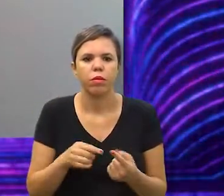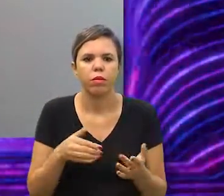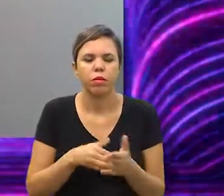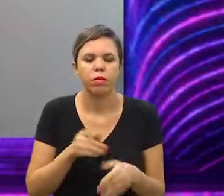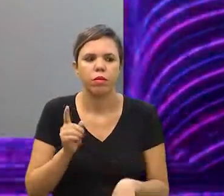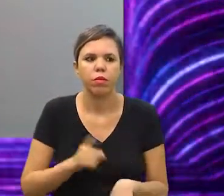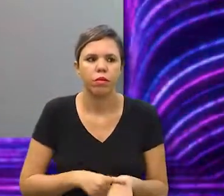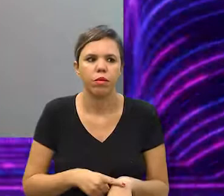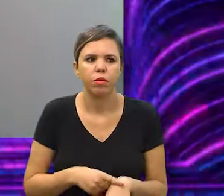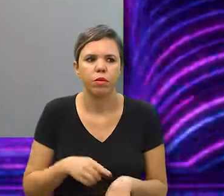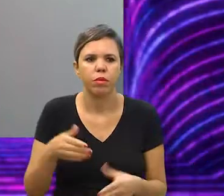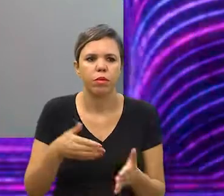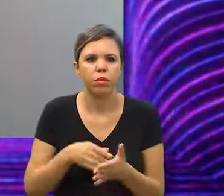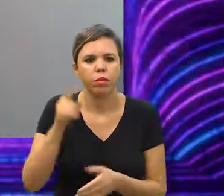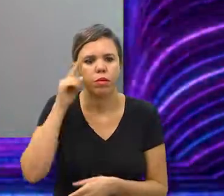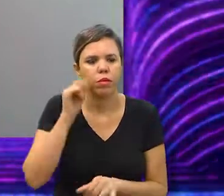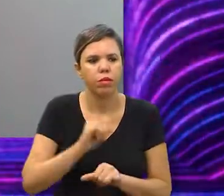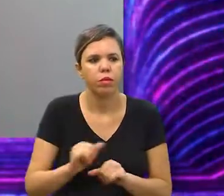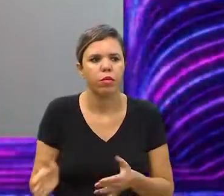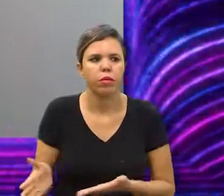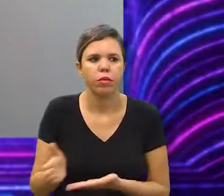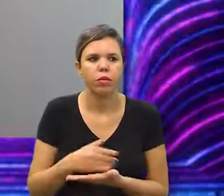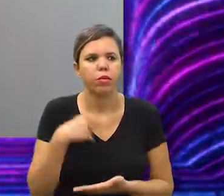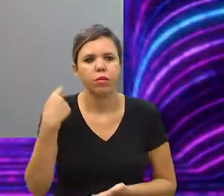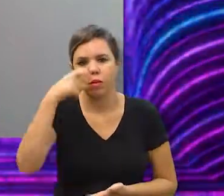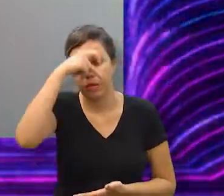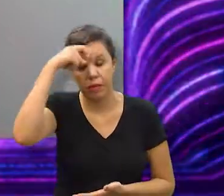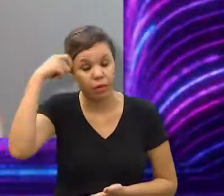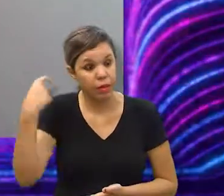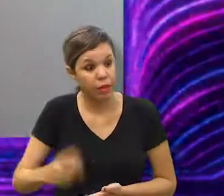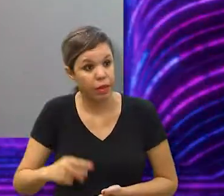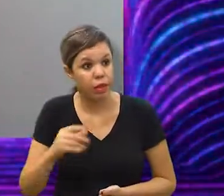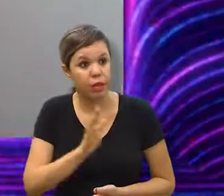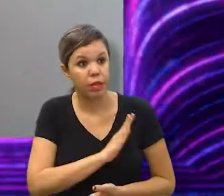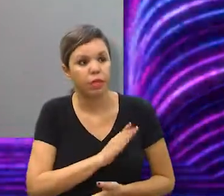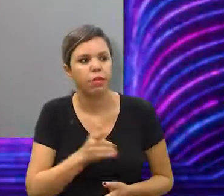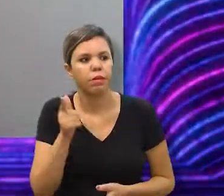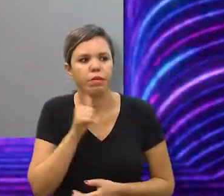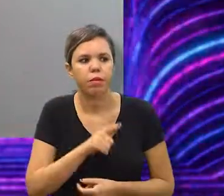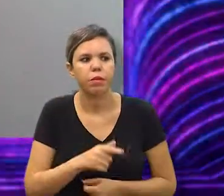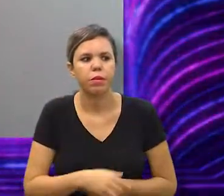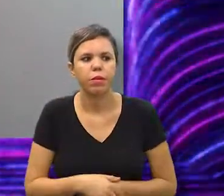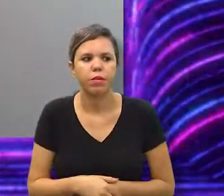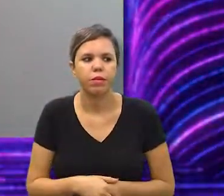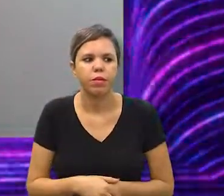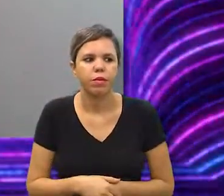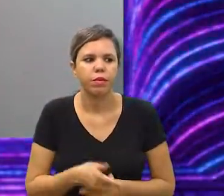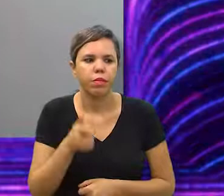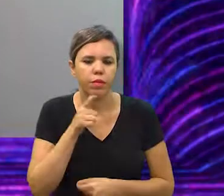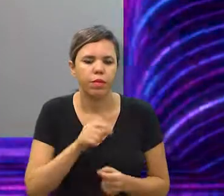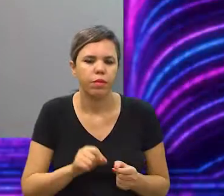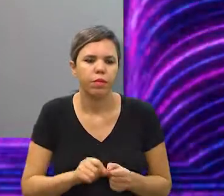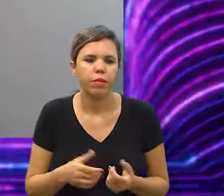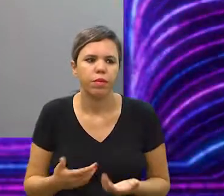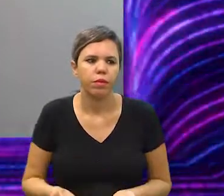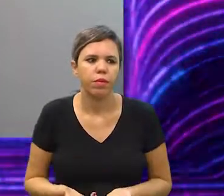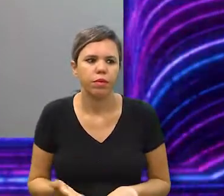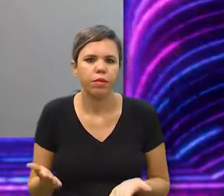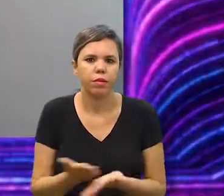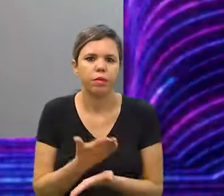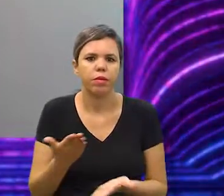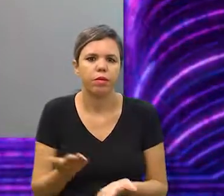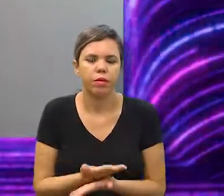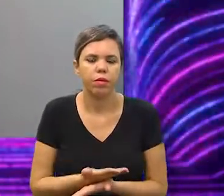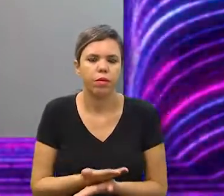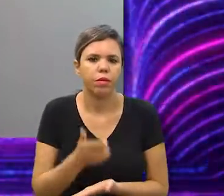última hora do último dia da campanha. Foi, nossa, o coração tava, né, a mil. E a gente conseguiu, o livro vai